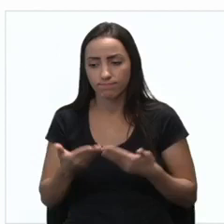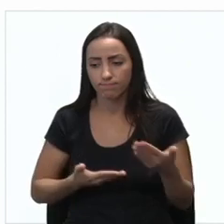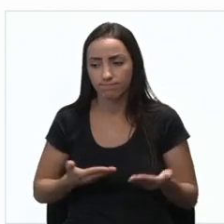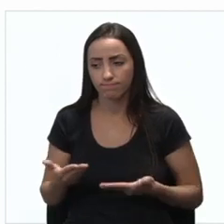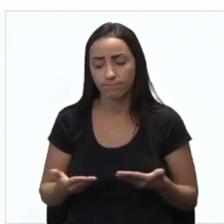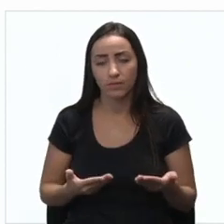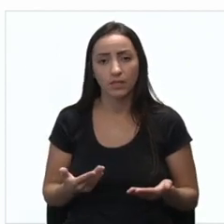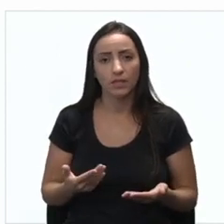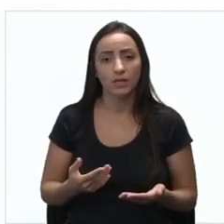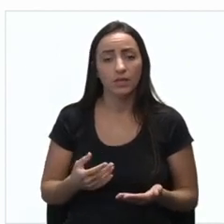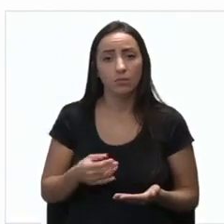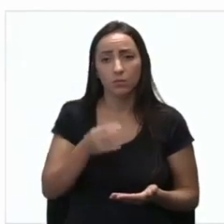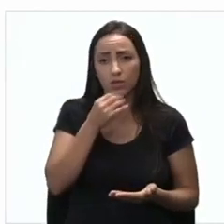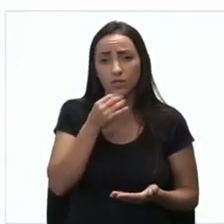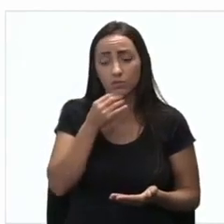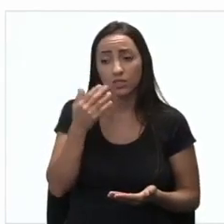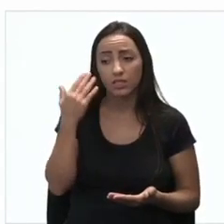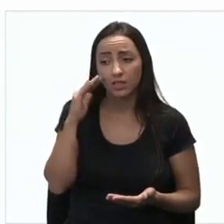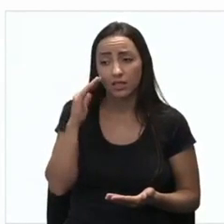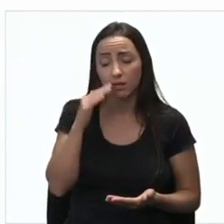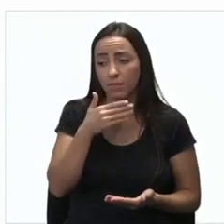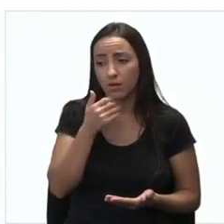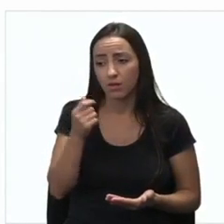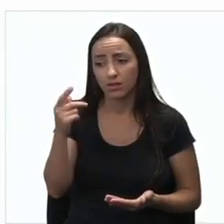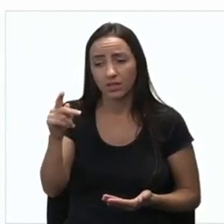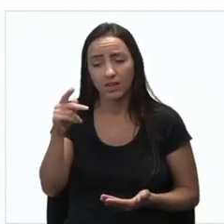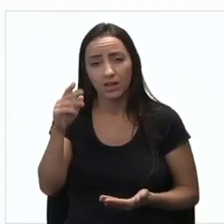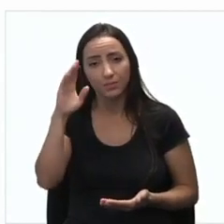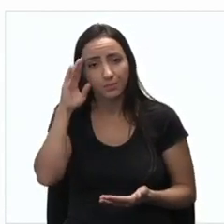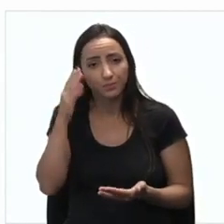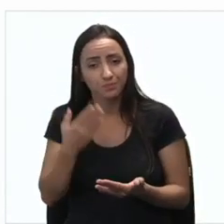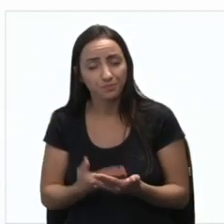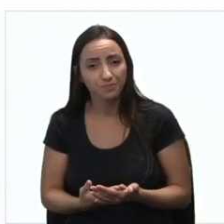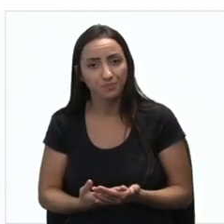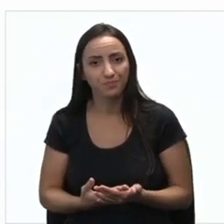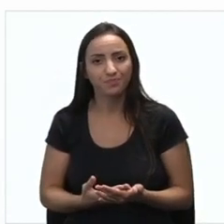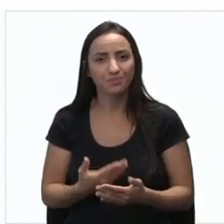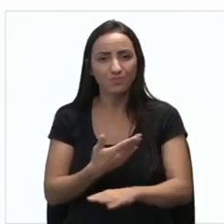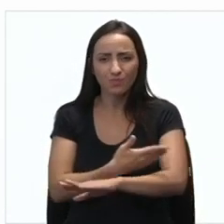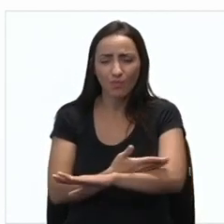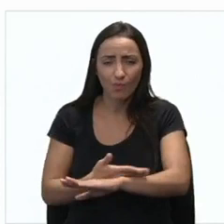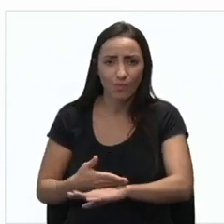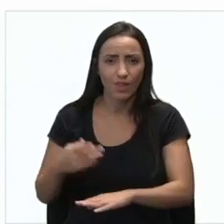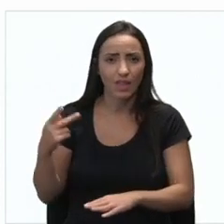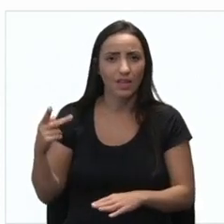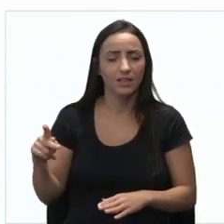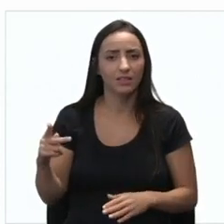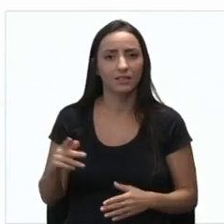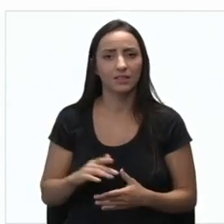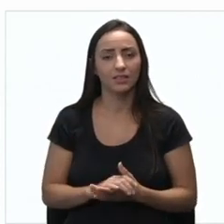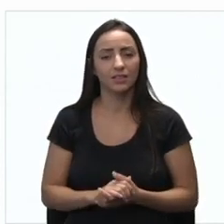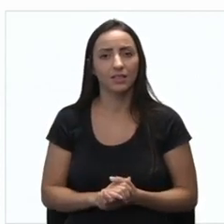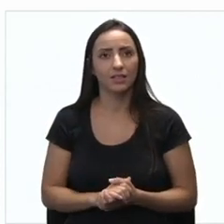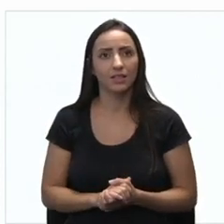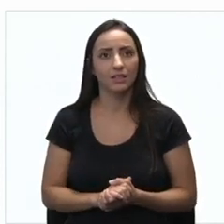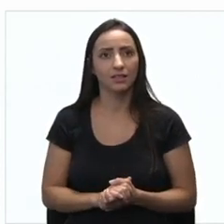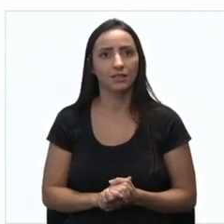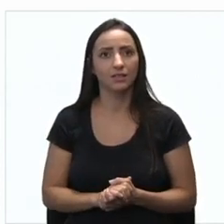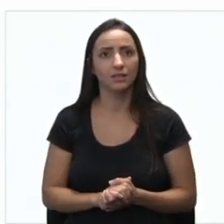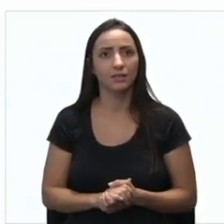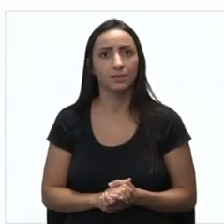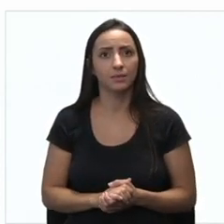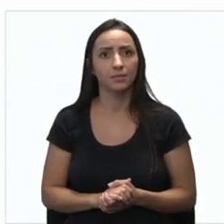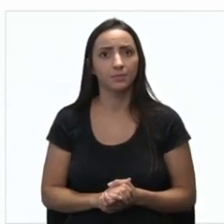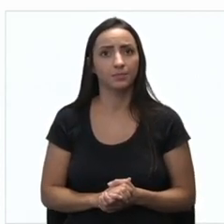suas crenças, seus valores, né? Os comportamentos utilizados aí como ferramentas auxiliares